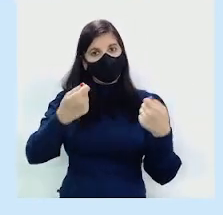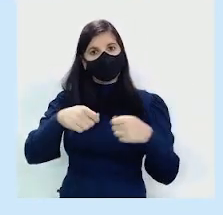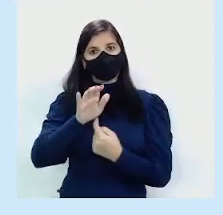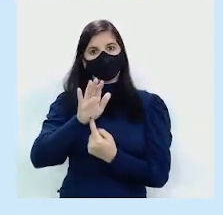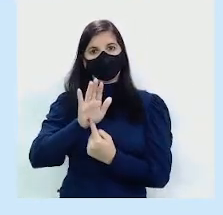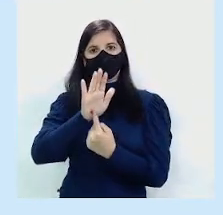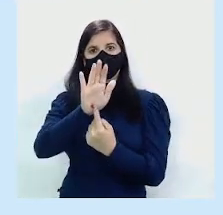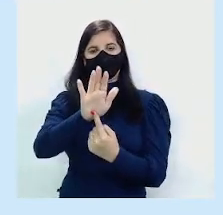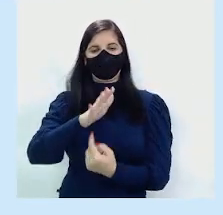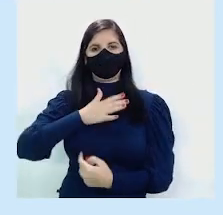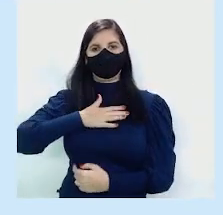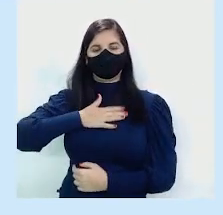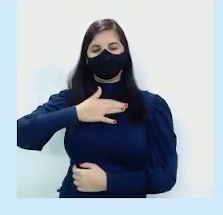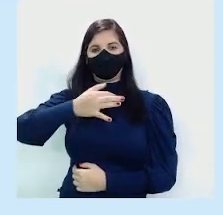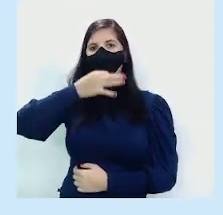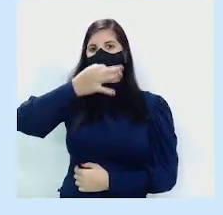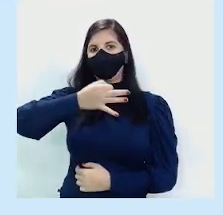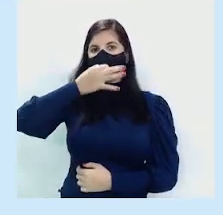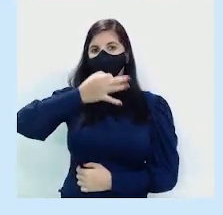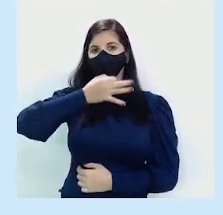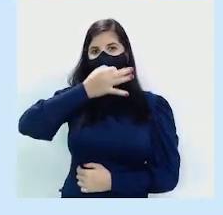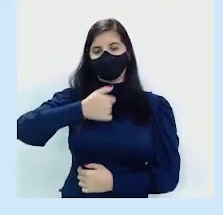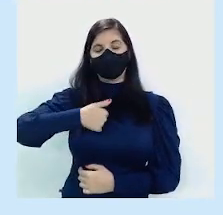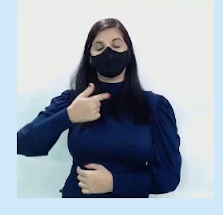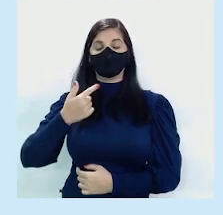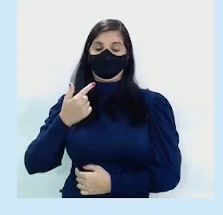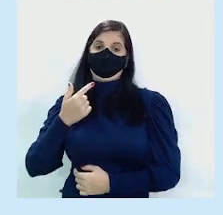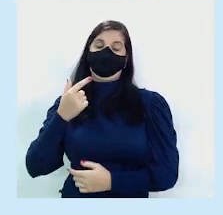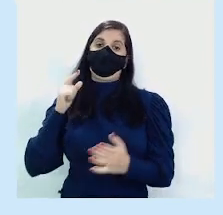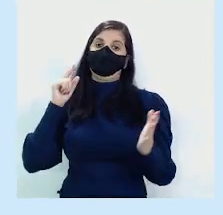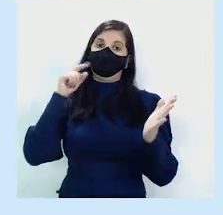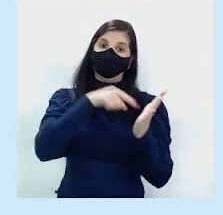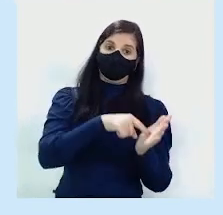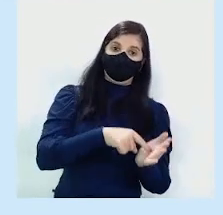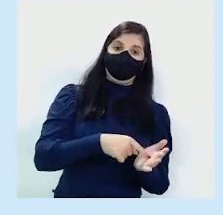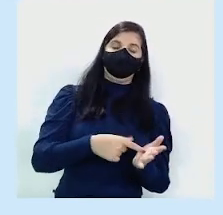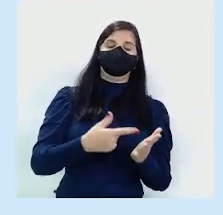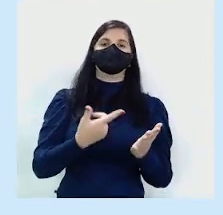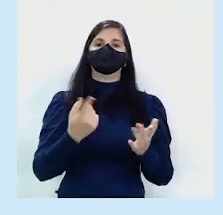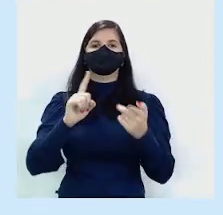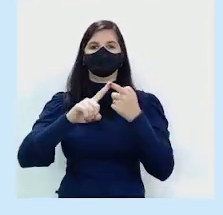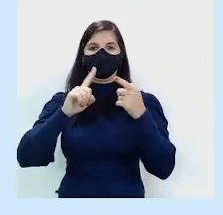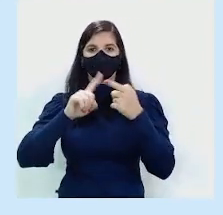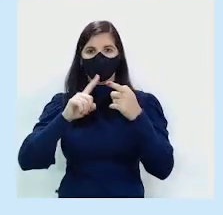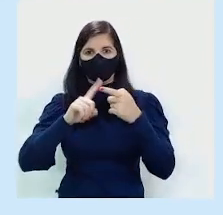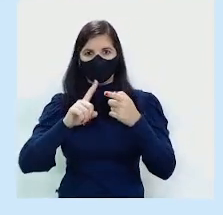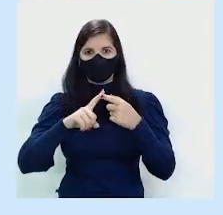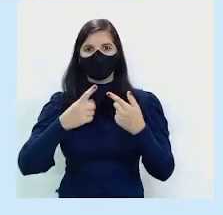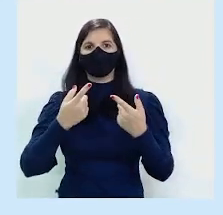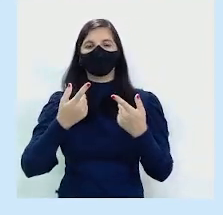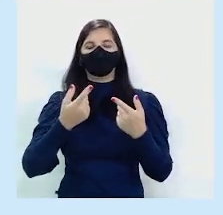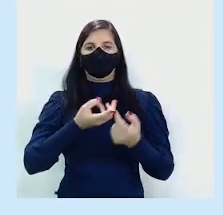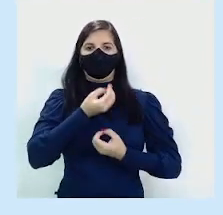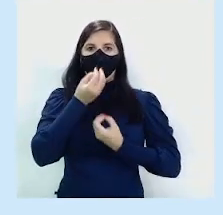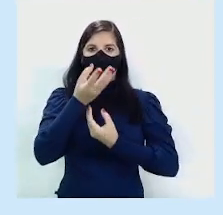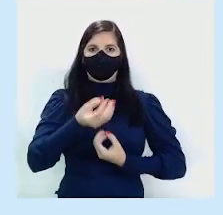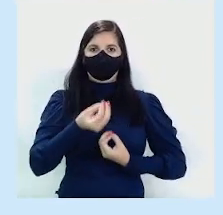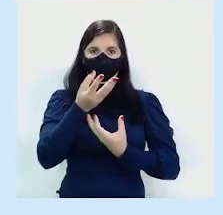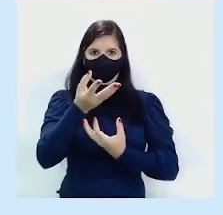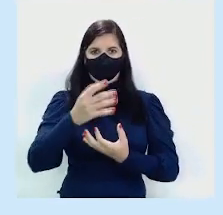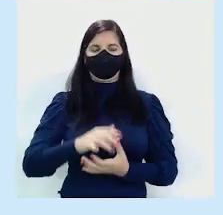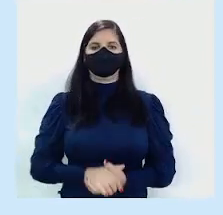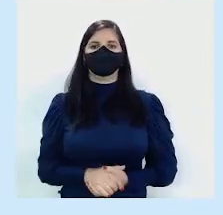apresentar a minha opinião, meu ponto de vista sobre aquele assunto e preciso também trazer os meus